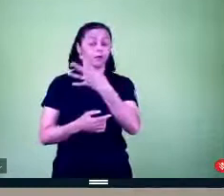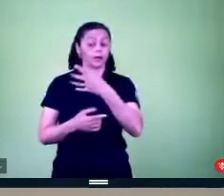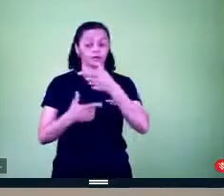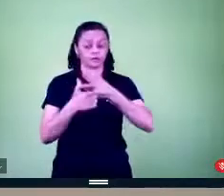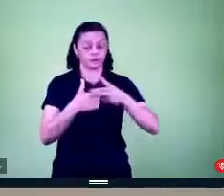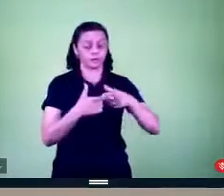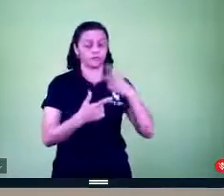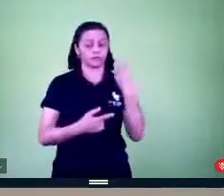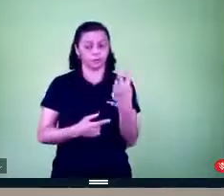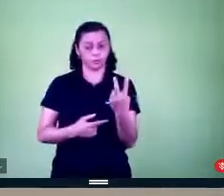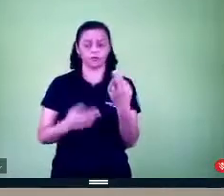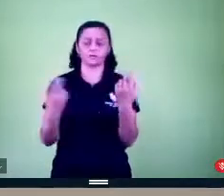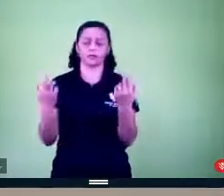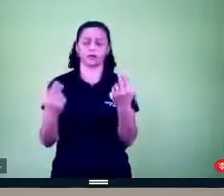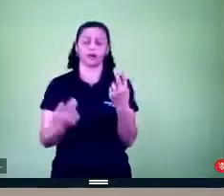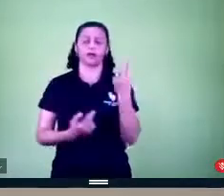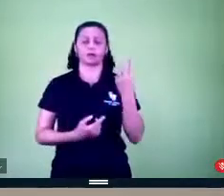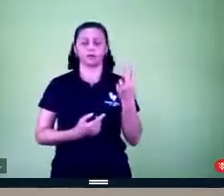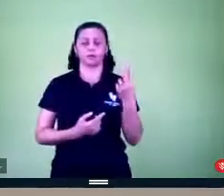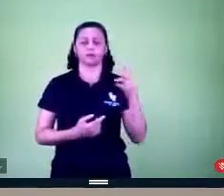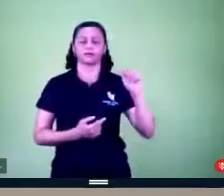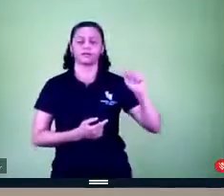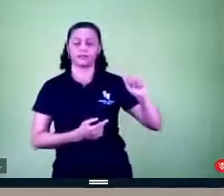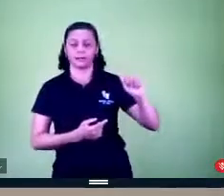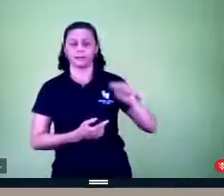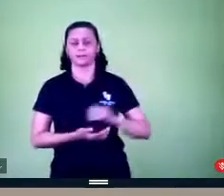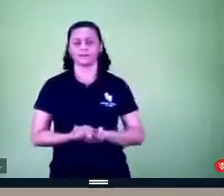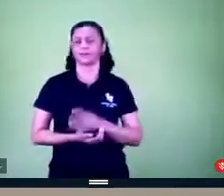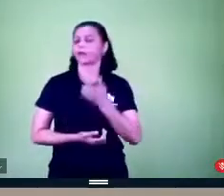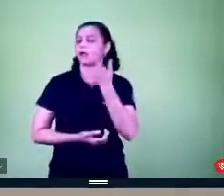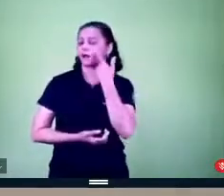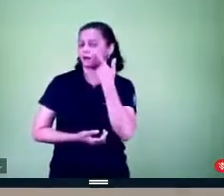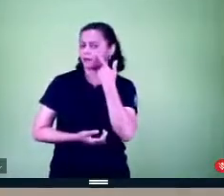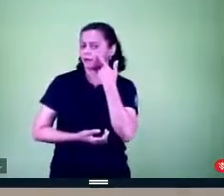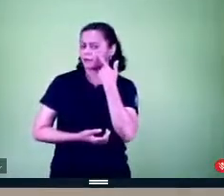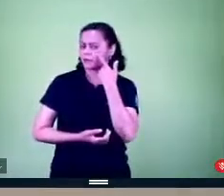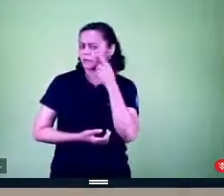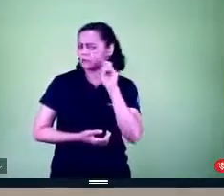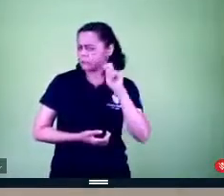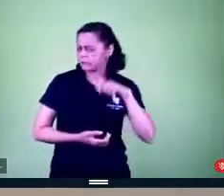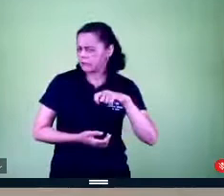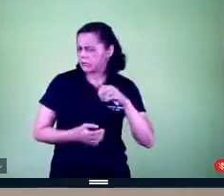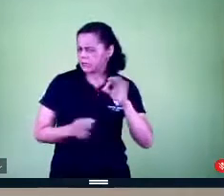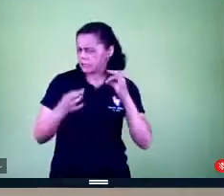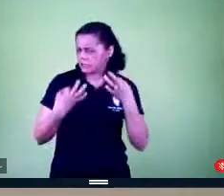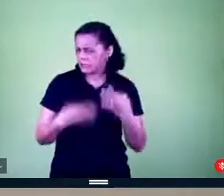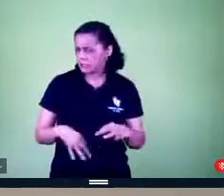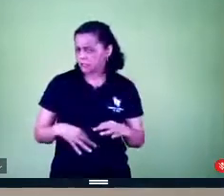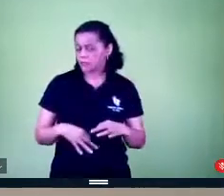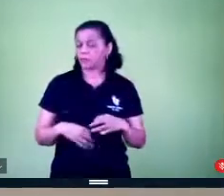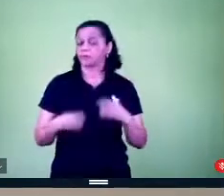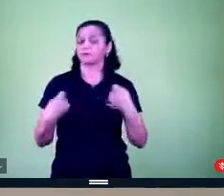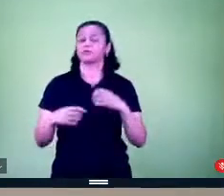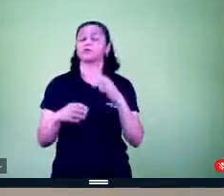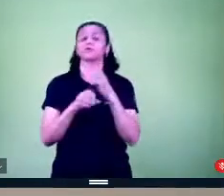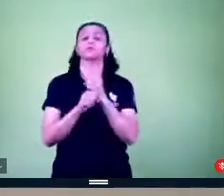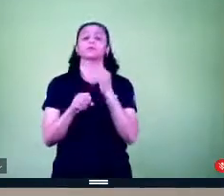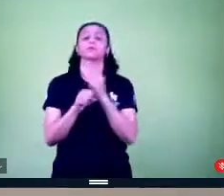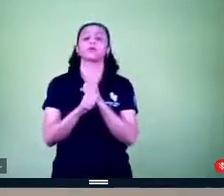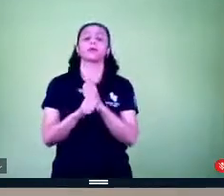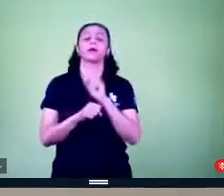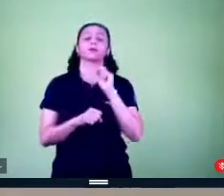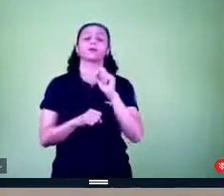sentido isso que está em 4? Primeira coisa que eu tenho que somar. Se eu somar